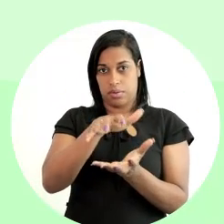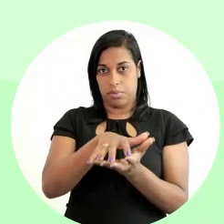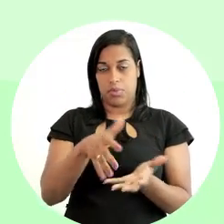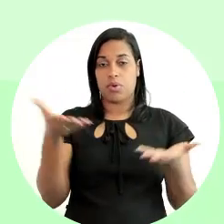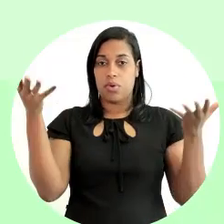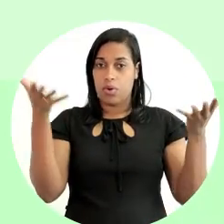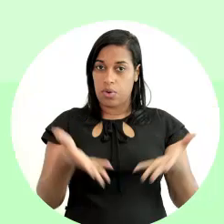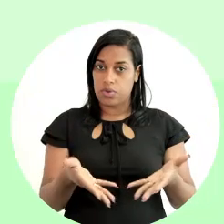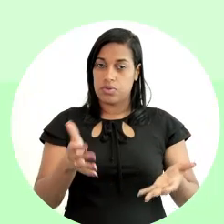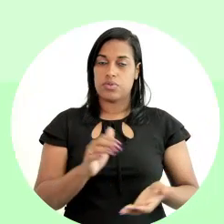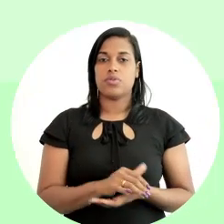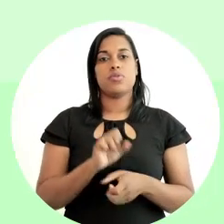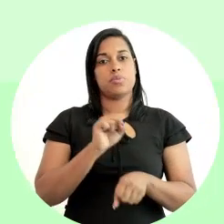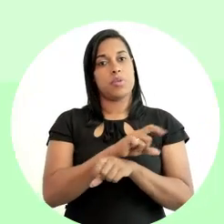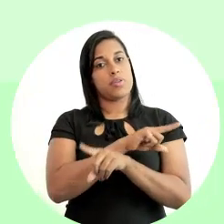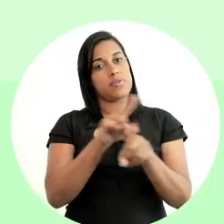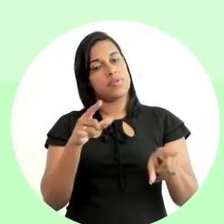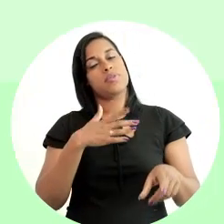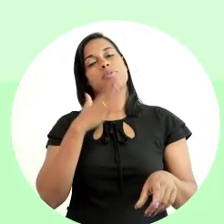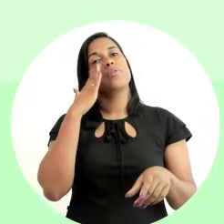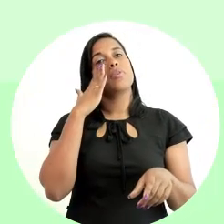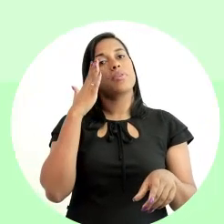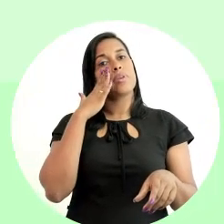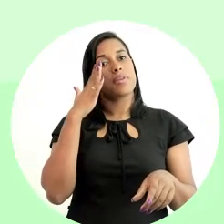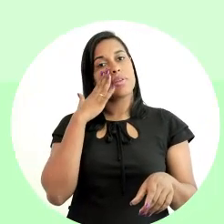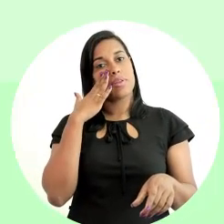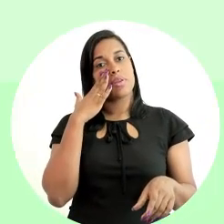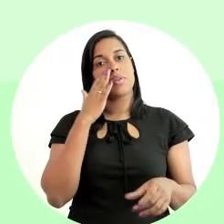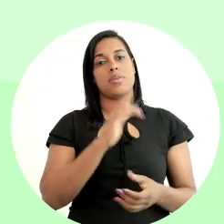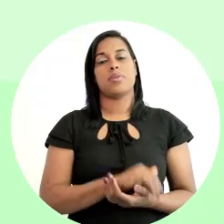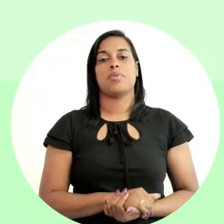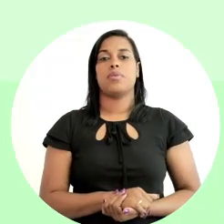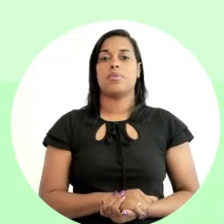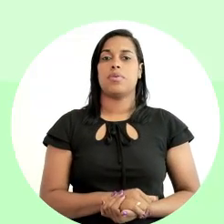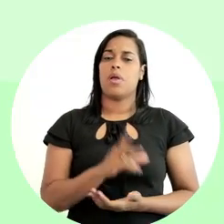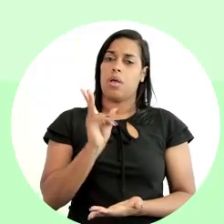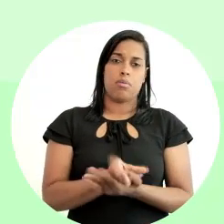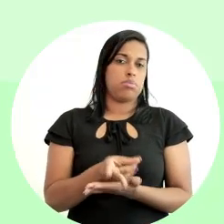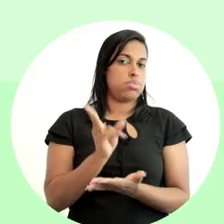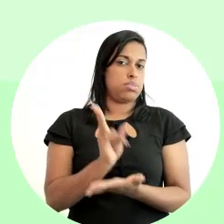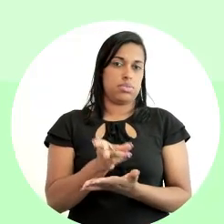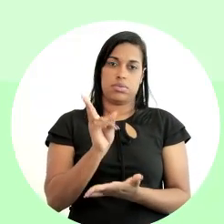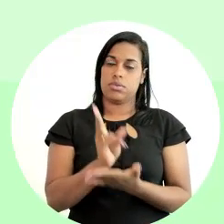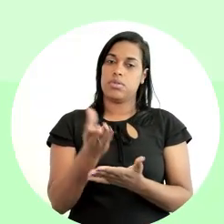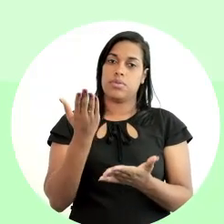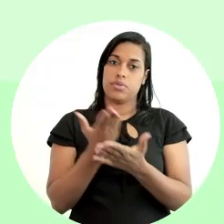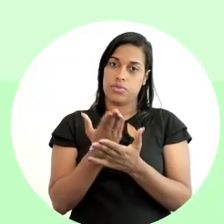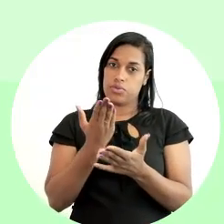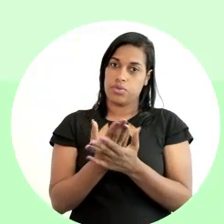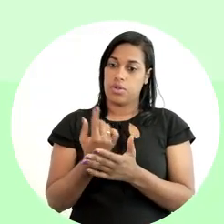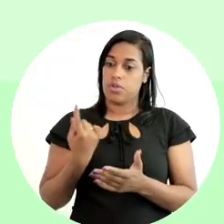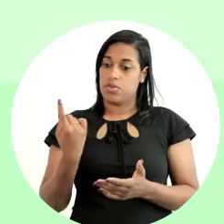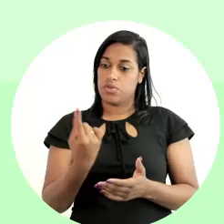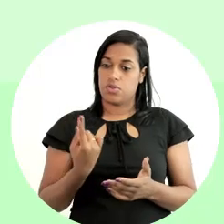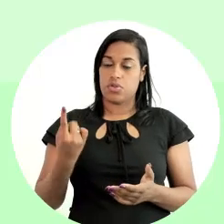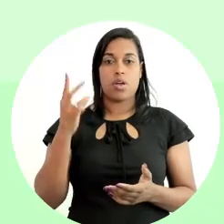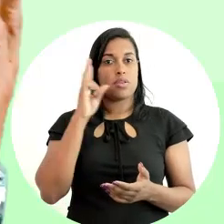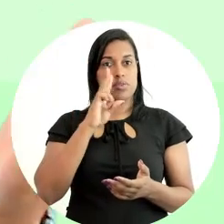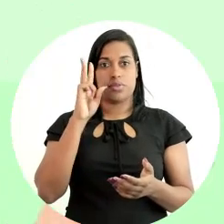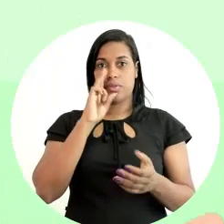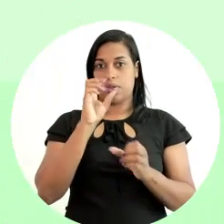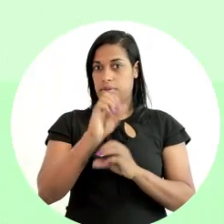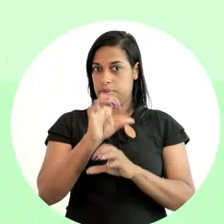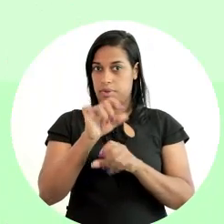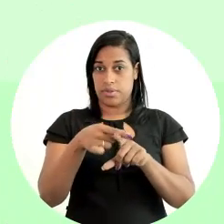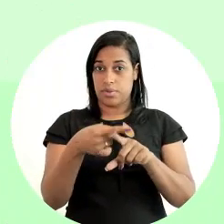Pernambuco hoje. Espero que vocês tenham compreendido e continuem estudando não apenas a história